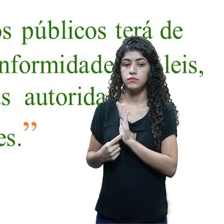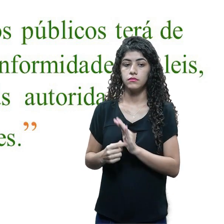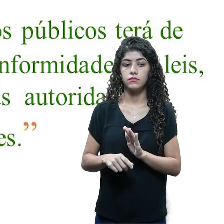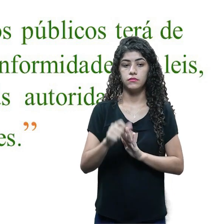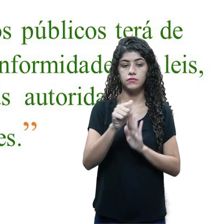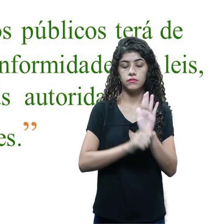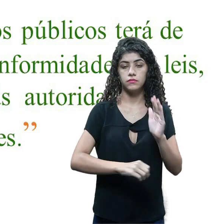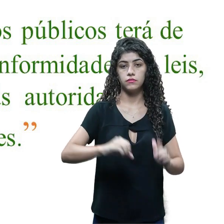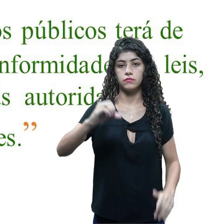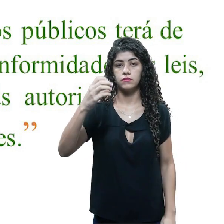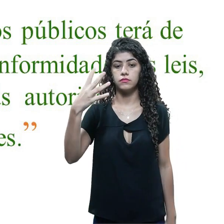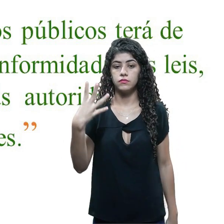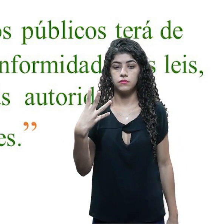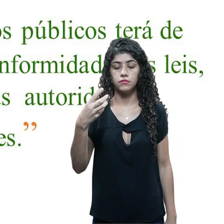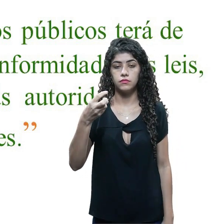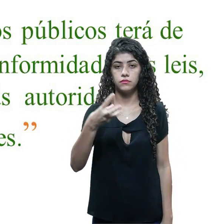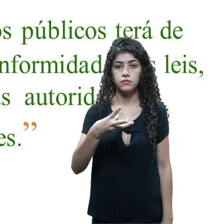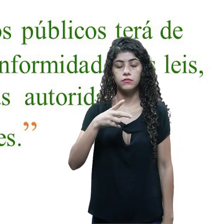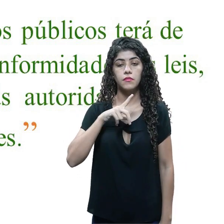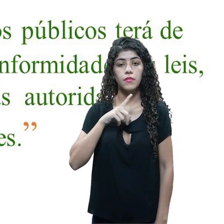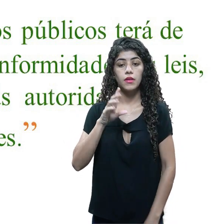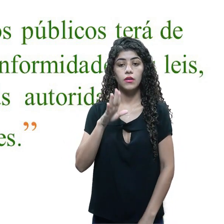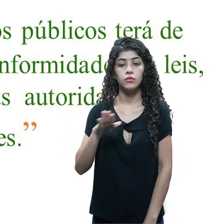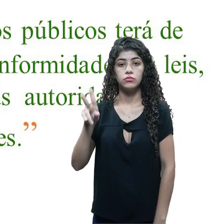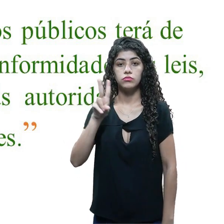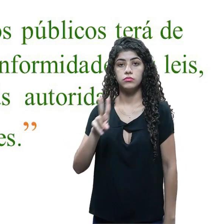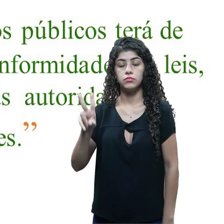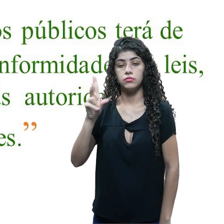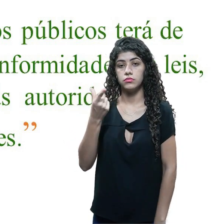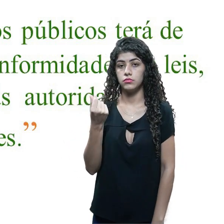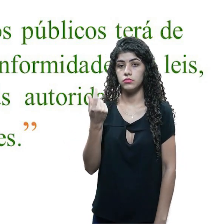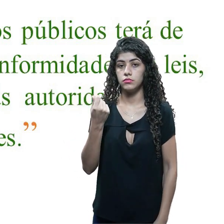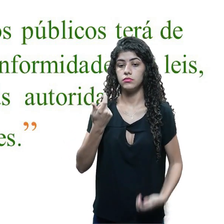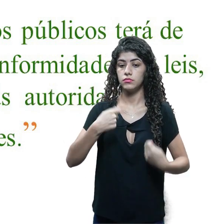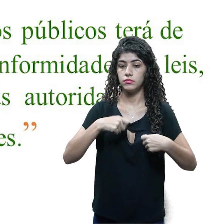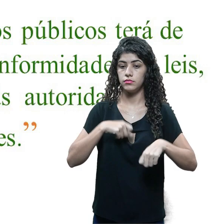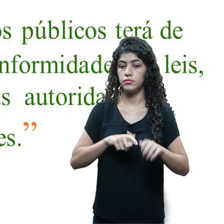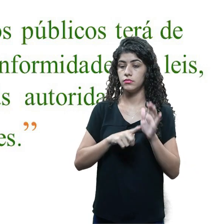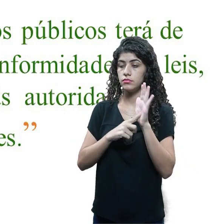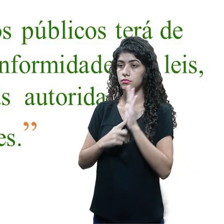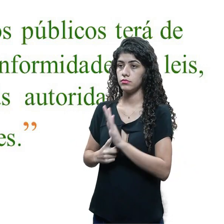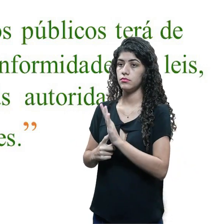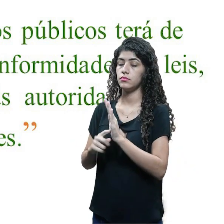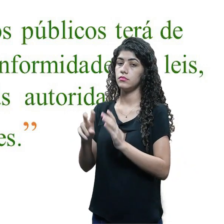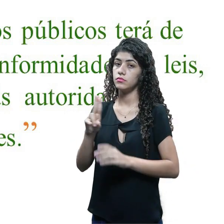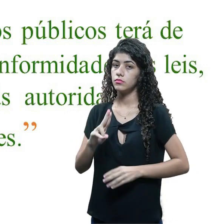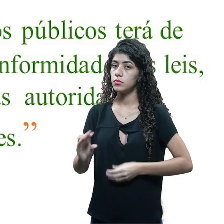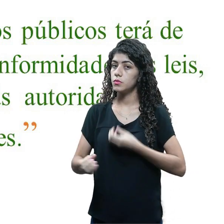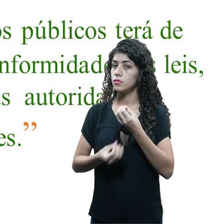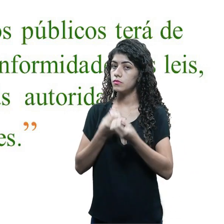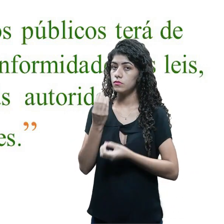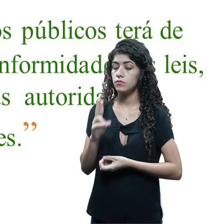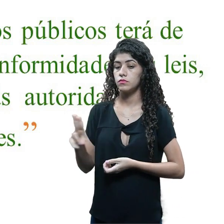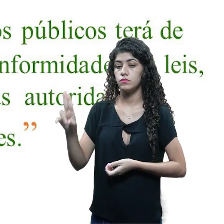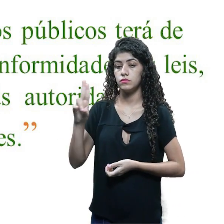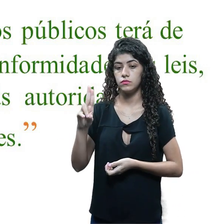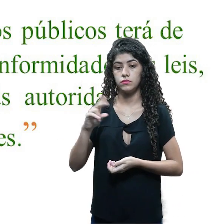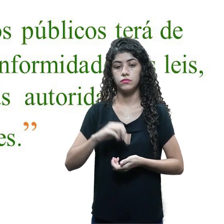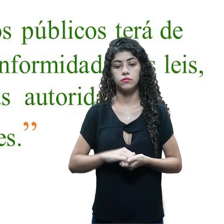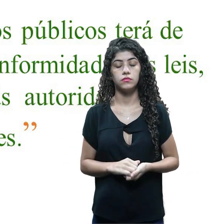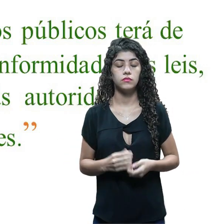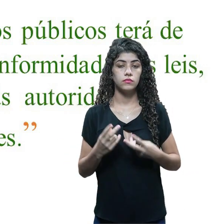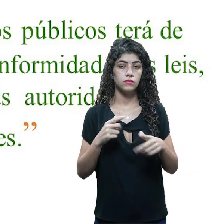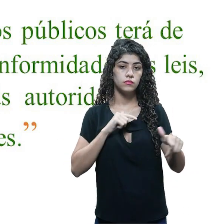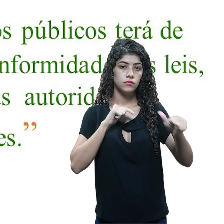artigo 93, quem quer que utilize dinheiros públicos terá de justificar seu bom e regular